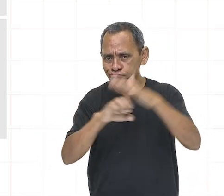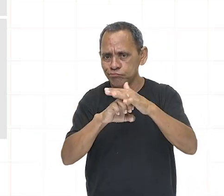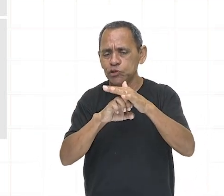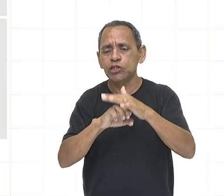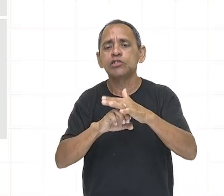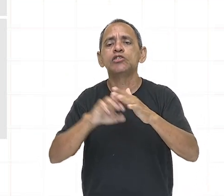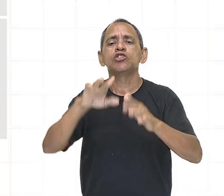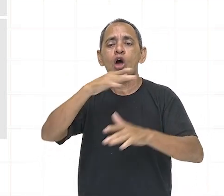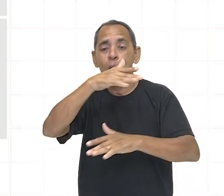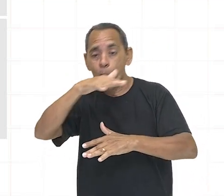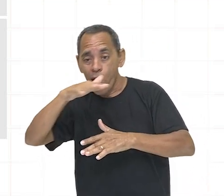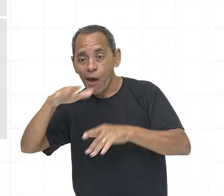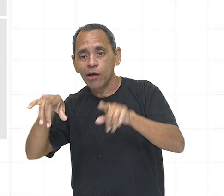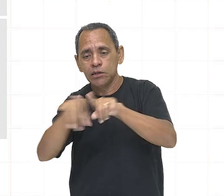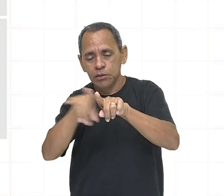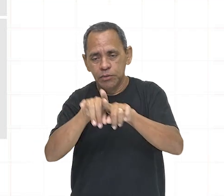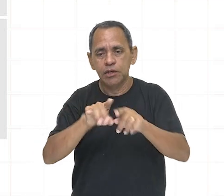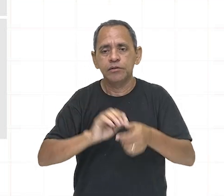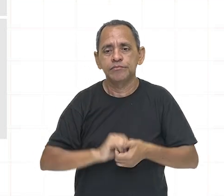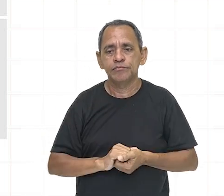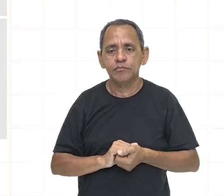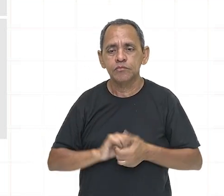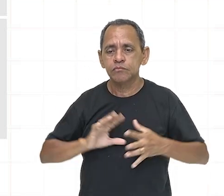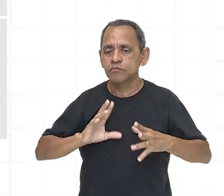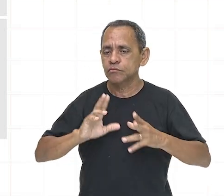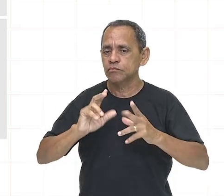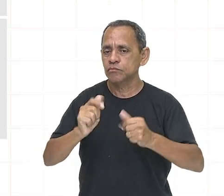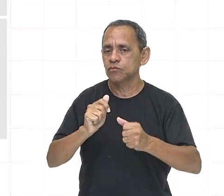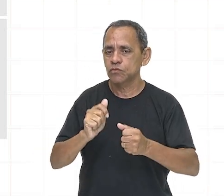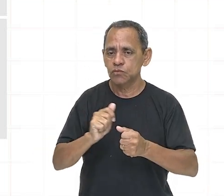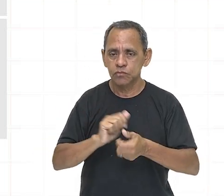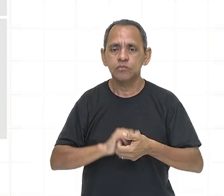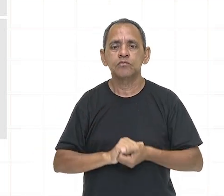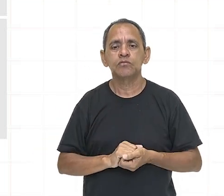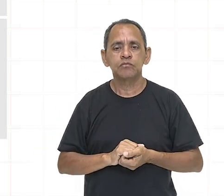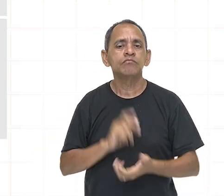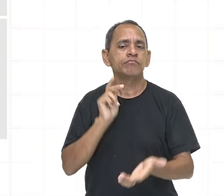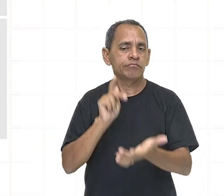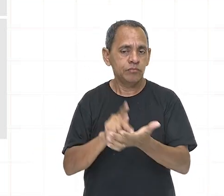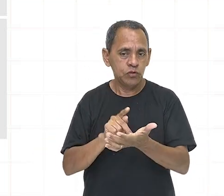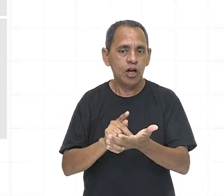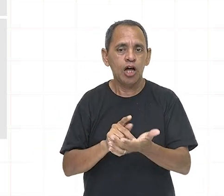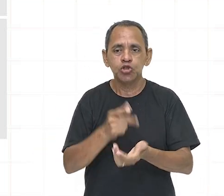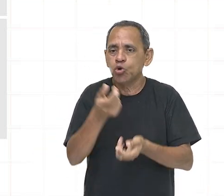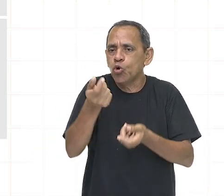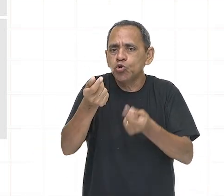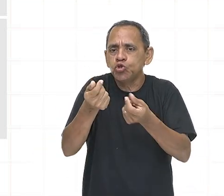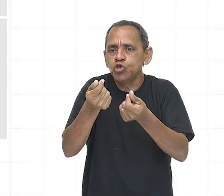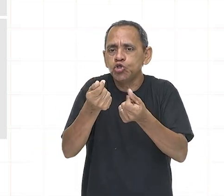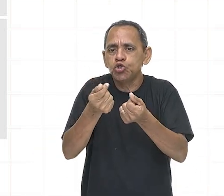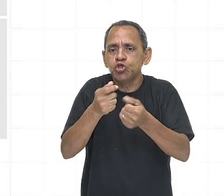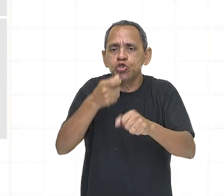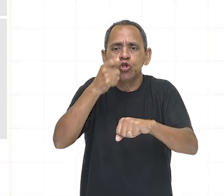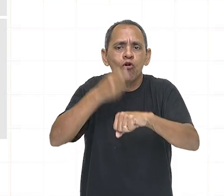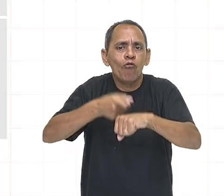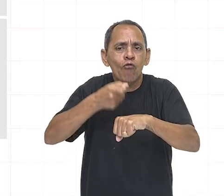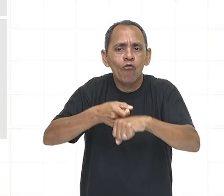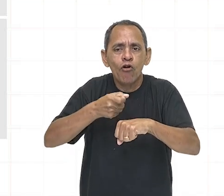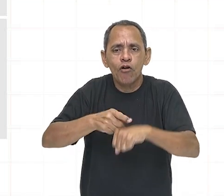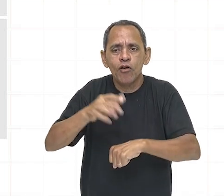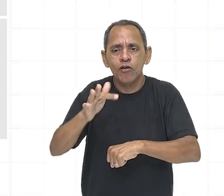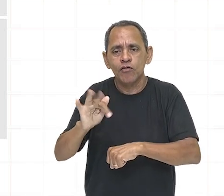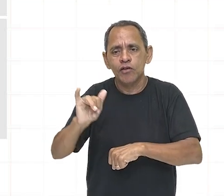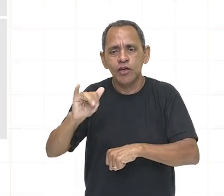tá? Então, tudo isso, gente, daqui a pouco não vai nem existir mais o dinheiro físico, né? Se a gente for observar aí, o que a gente